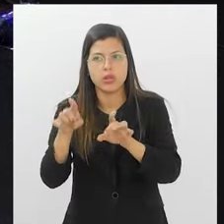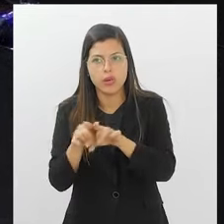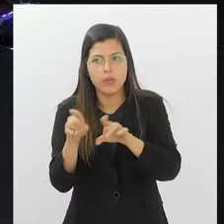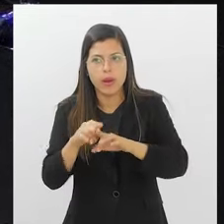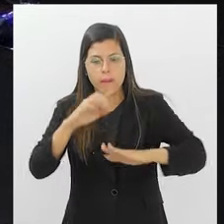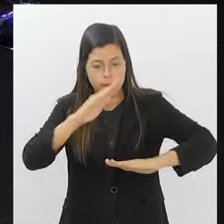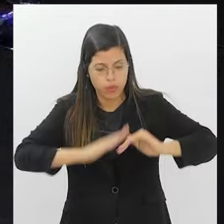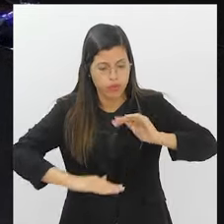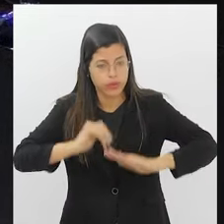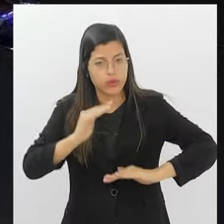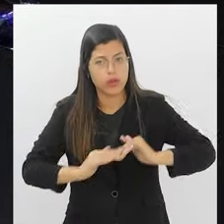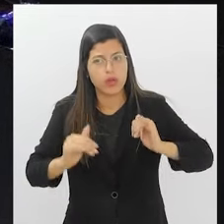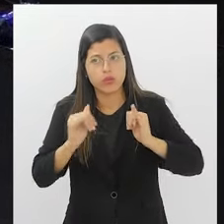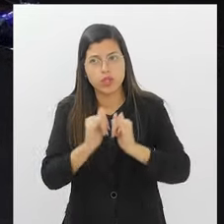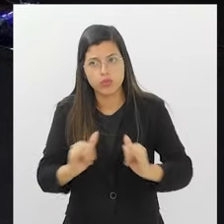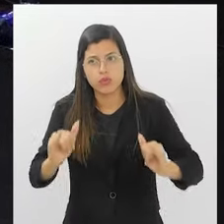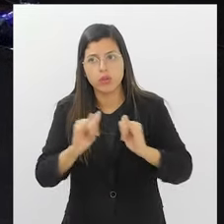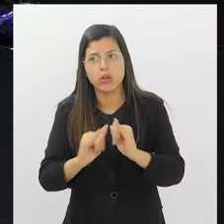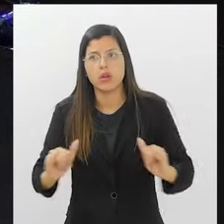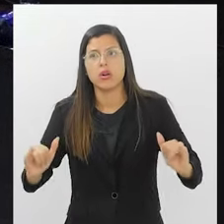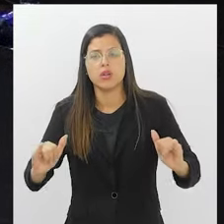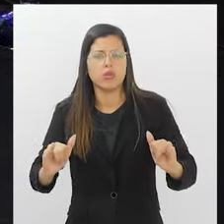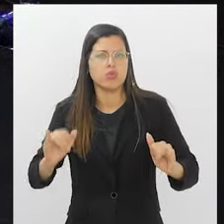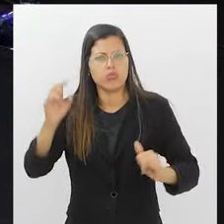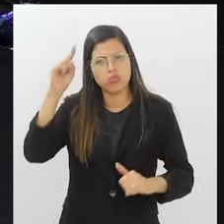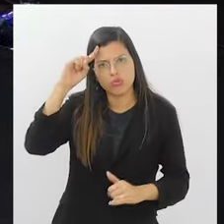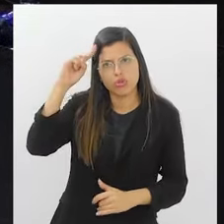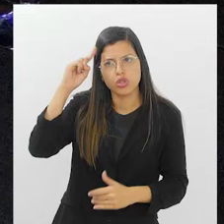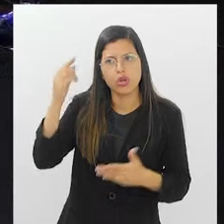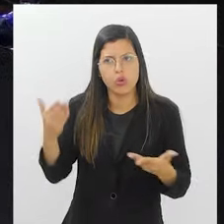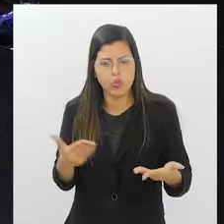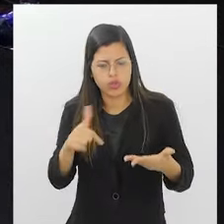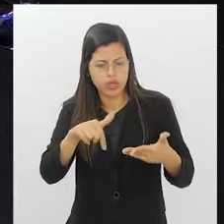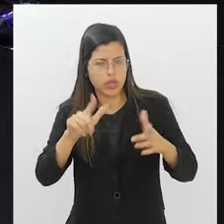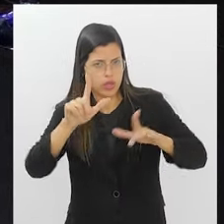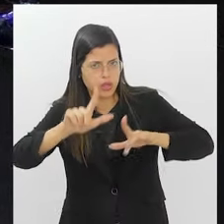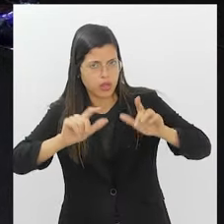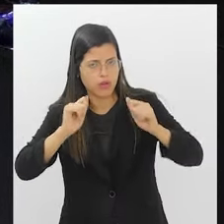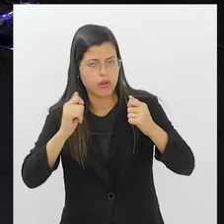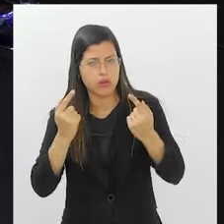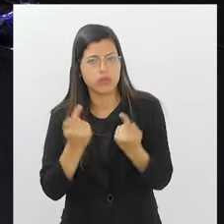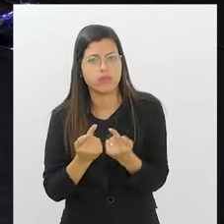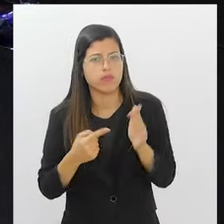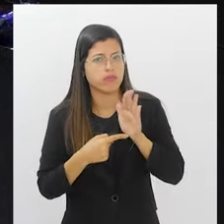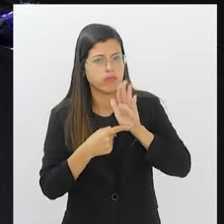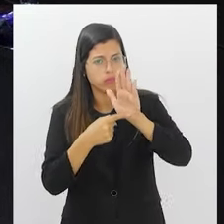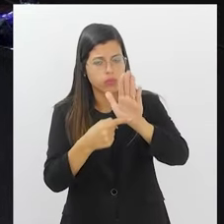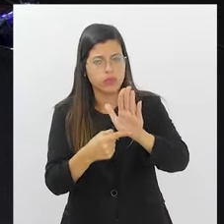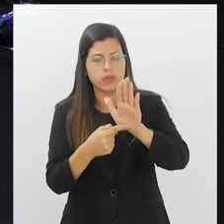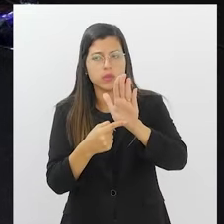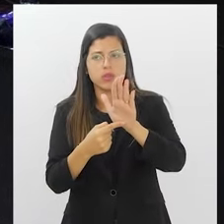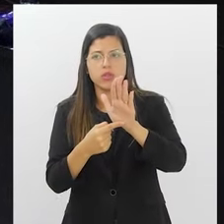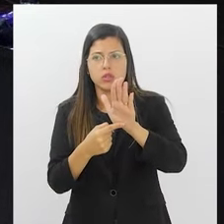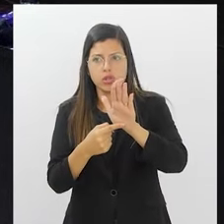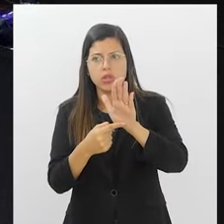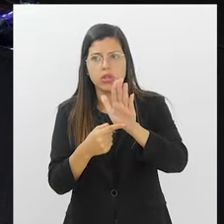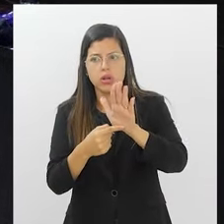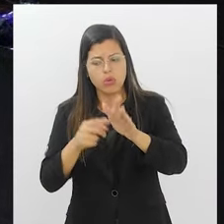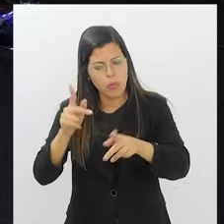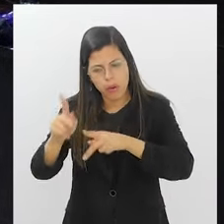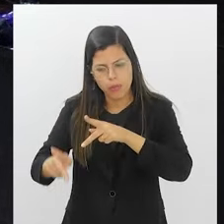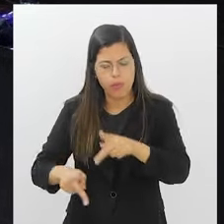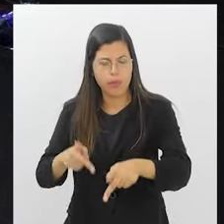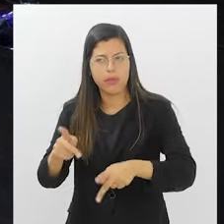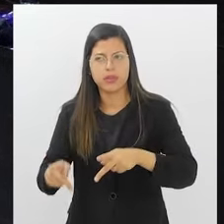profissionais, divulgando todos os dias, como está aqui hoje na TV Alerj, né, mostrando a população que tem voz,